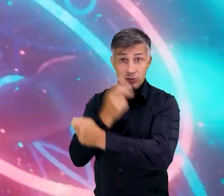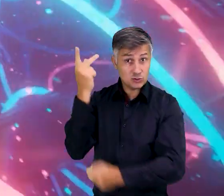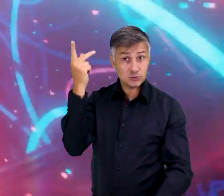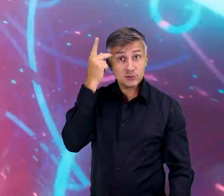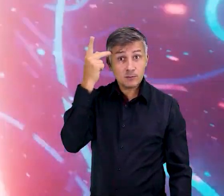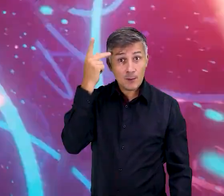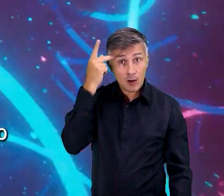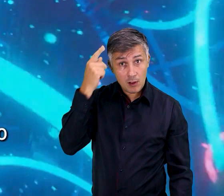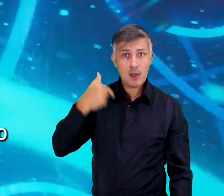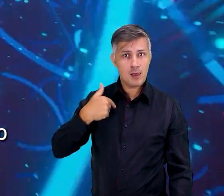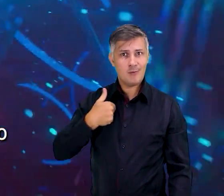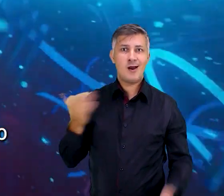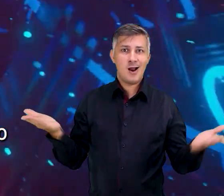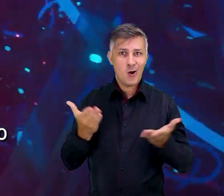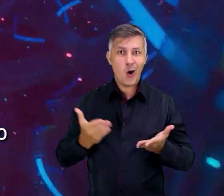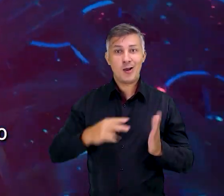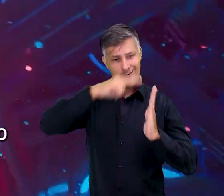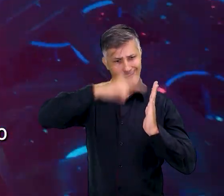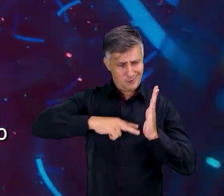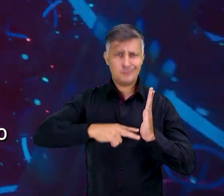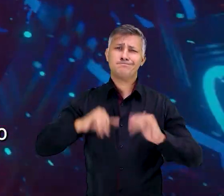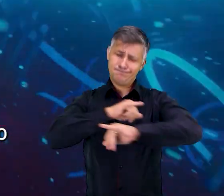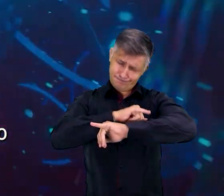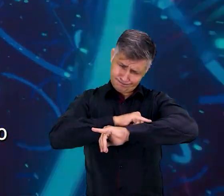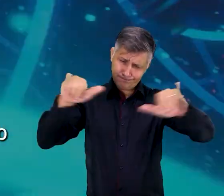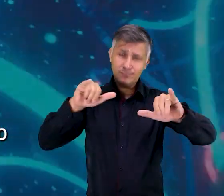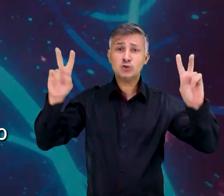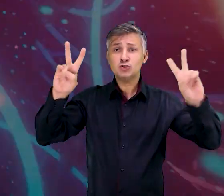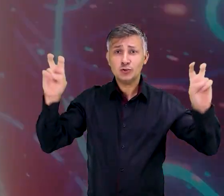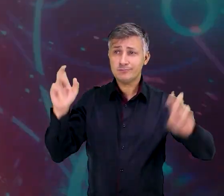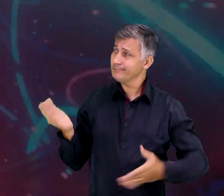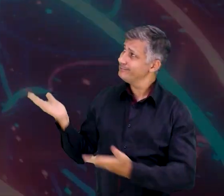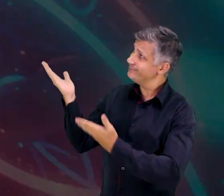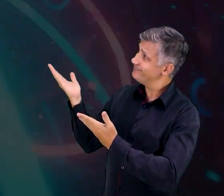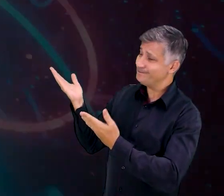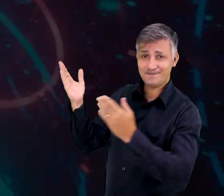de São Paulo, eu leio agora para vocês o Manifesto pelo Digitalismo.